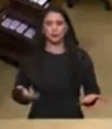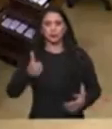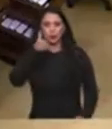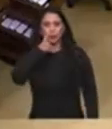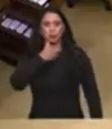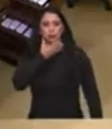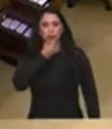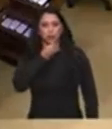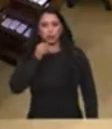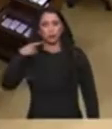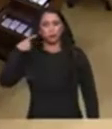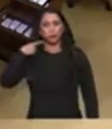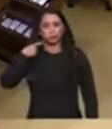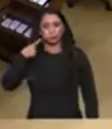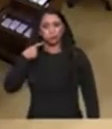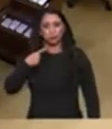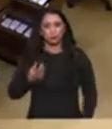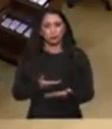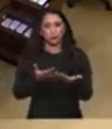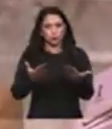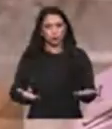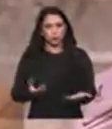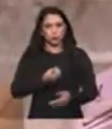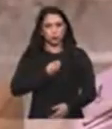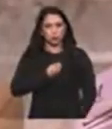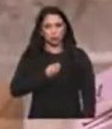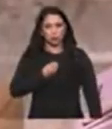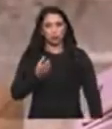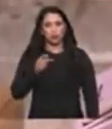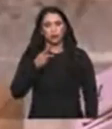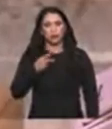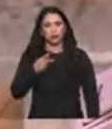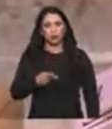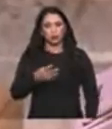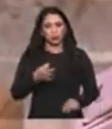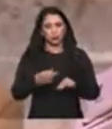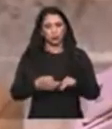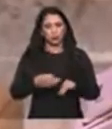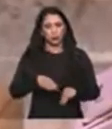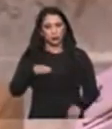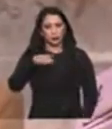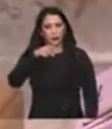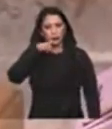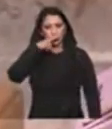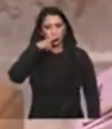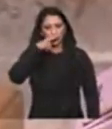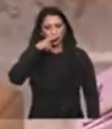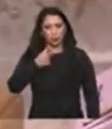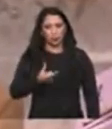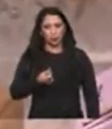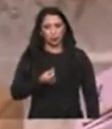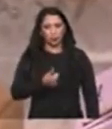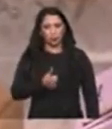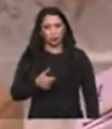senhores advogados e demais presentes. Essa denúncia foi oferecida, como disse o ministro Fachin, em